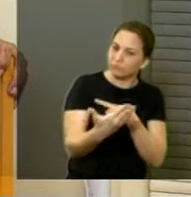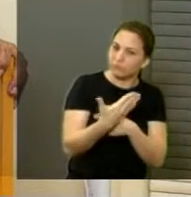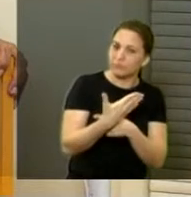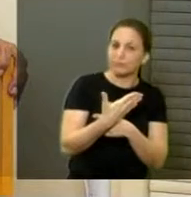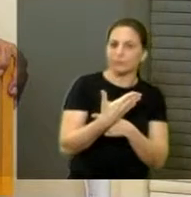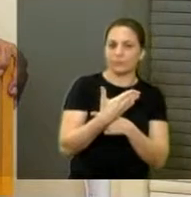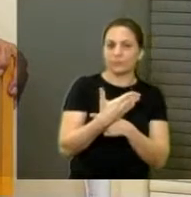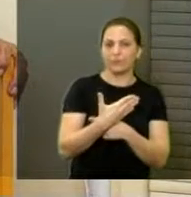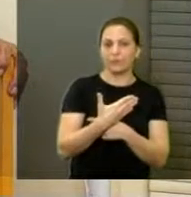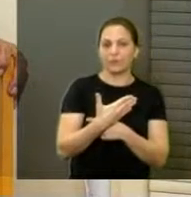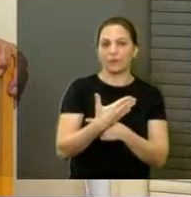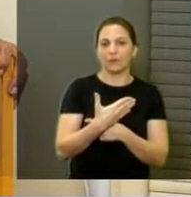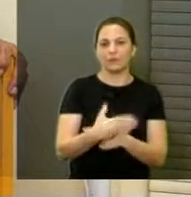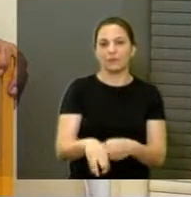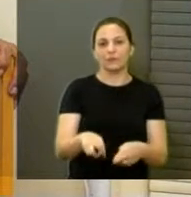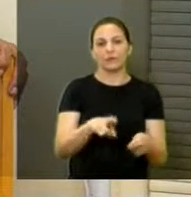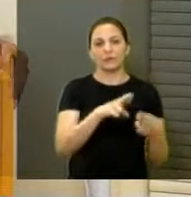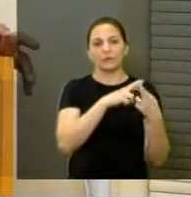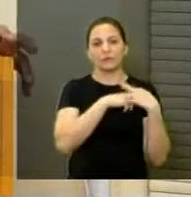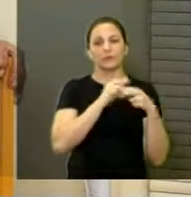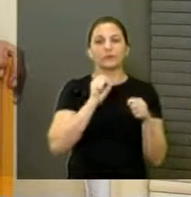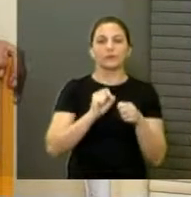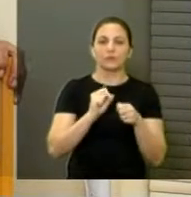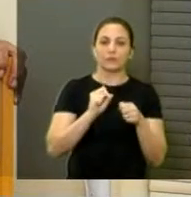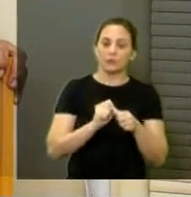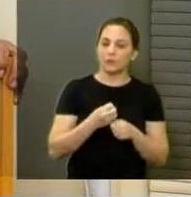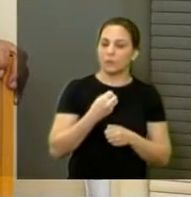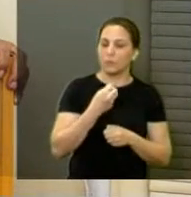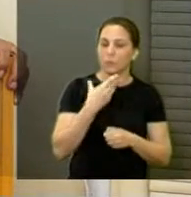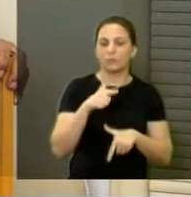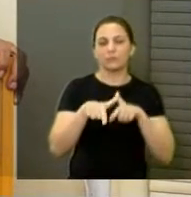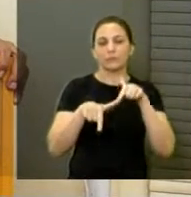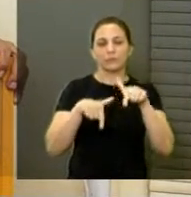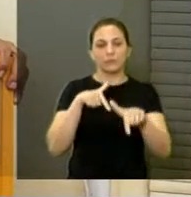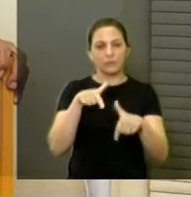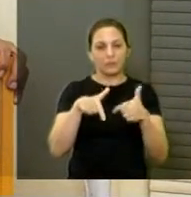Deus, responsável pelo que faz, excelente.